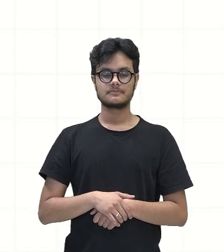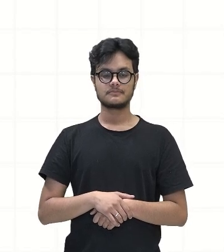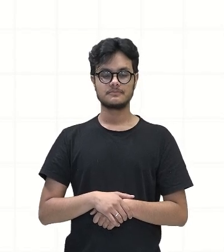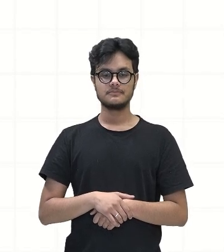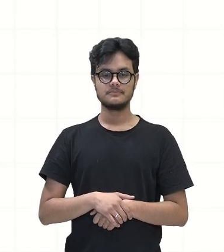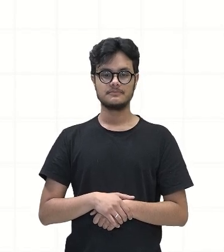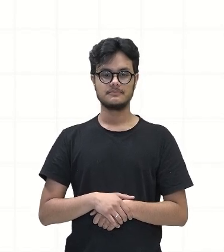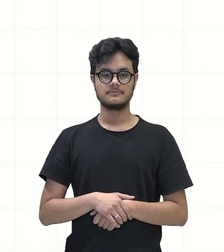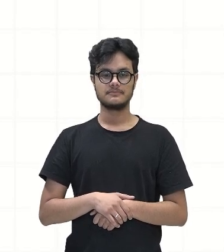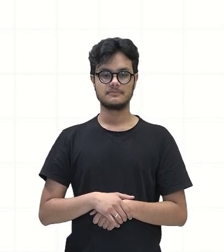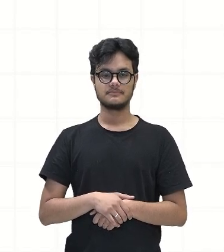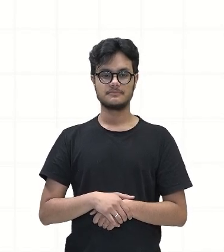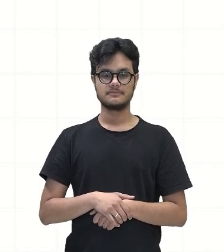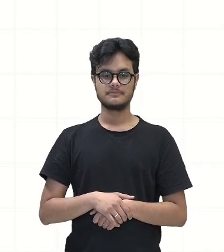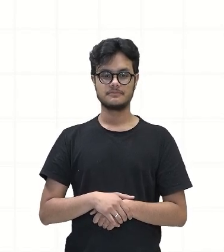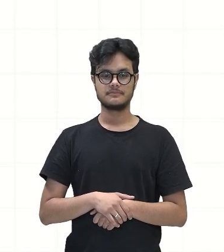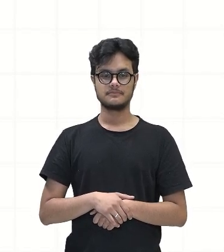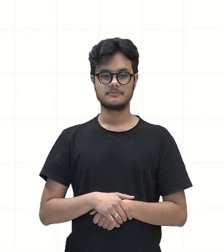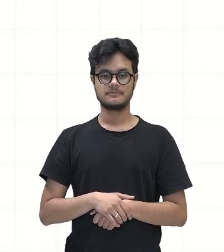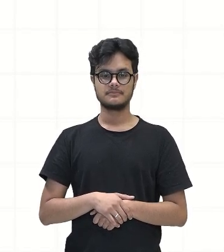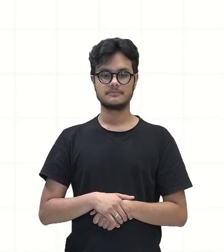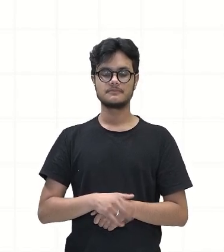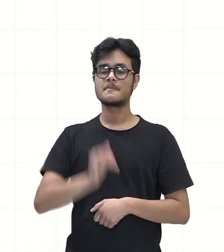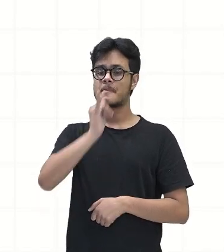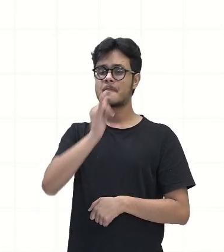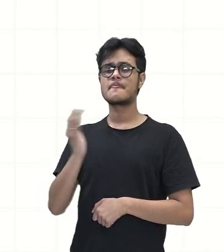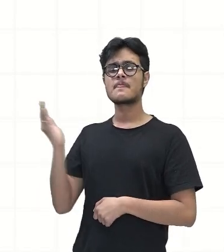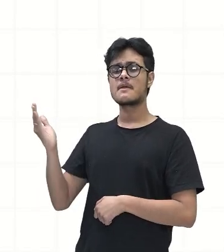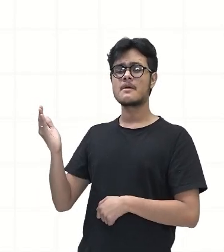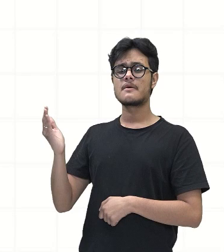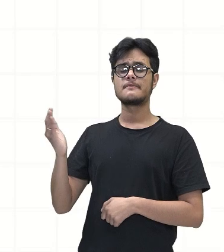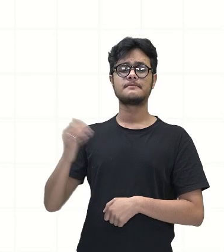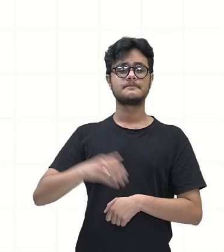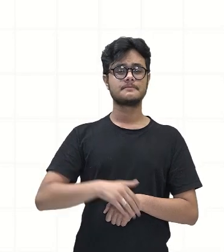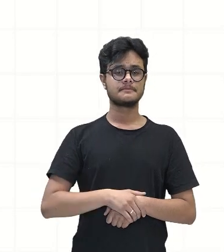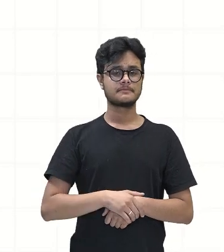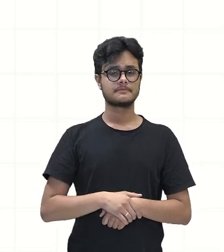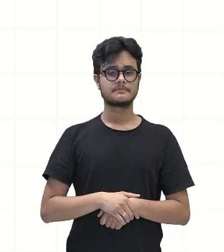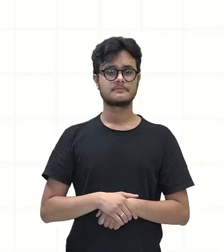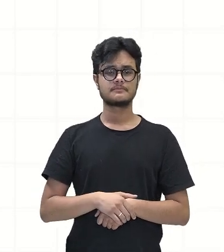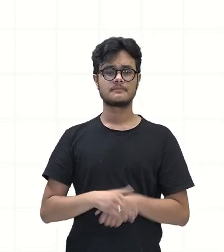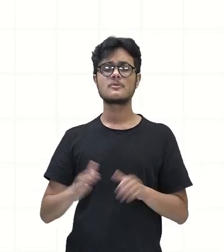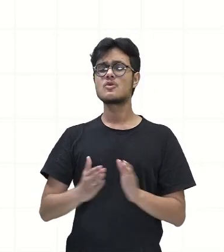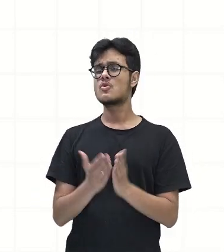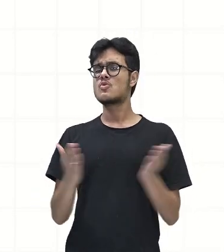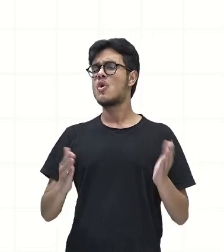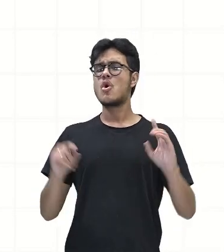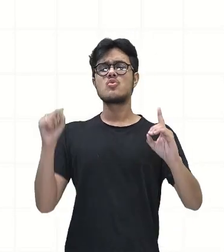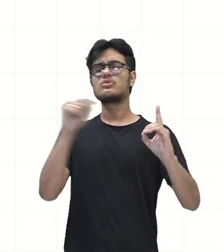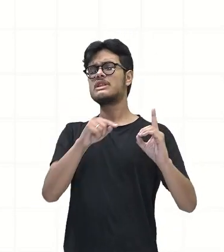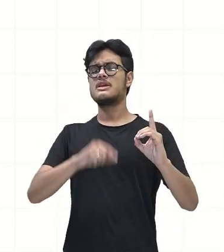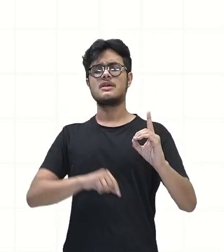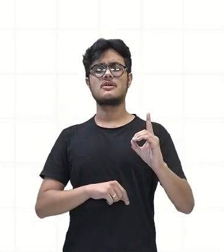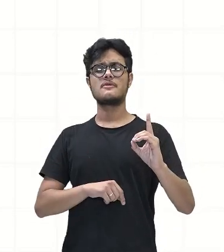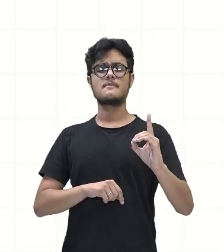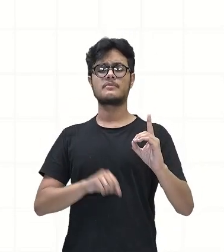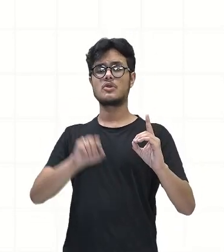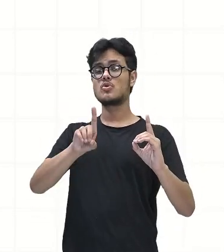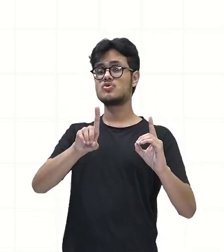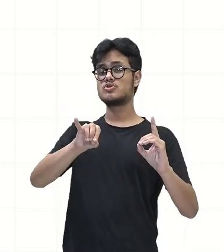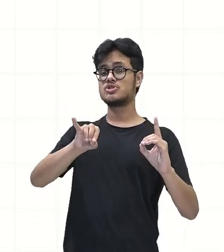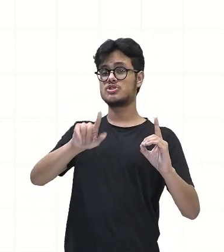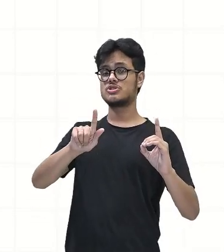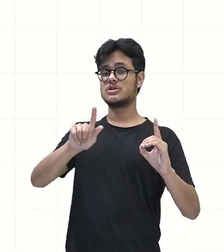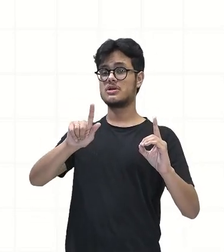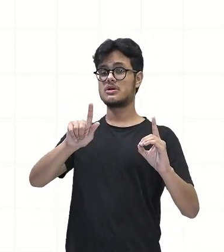no triângulo equilátero. E, nesse próximo exemplo, a medida da diagonal. Lembram que também